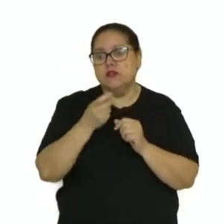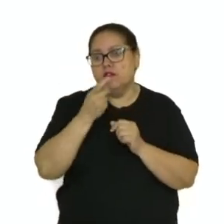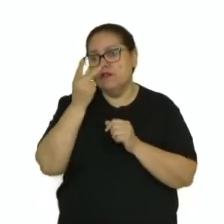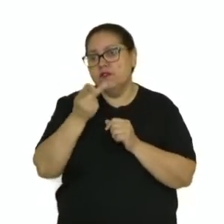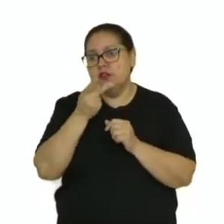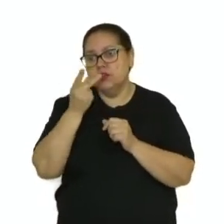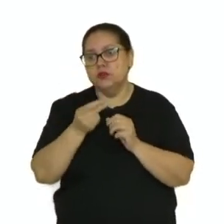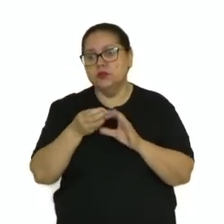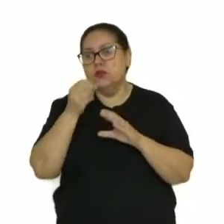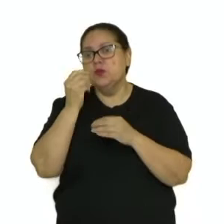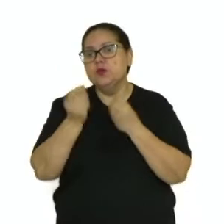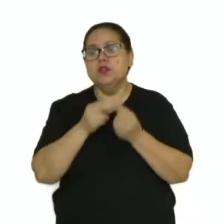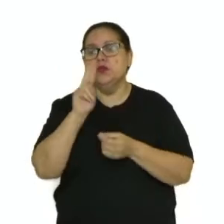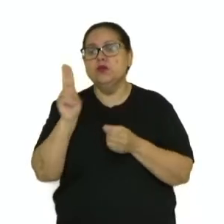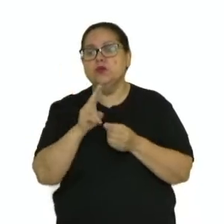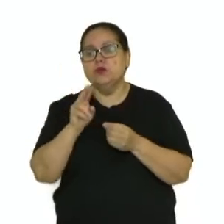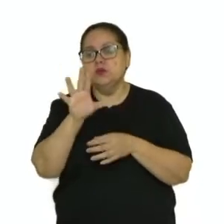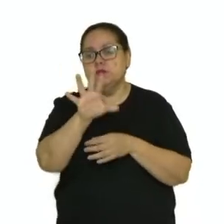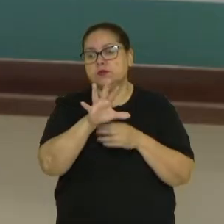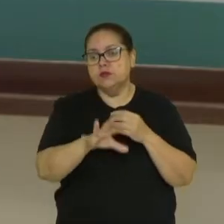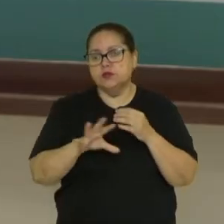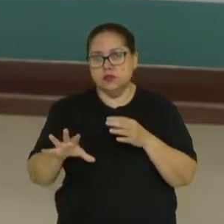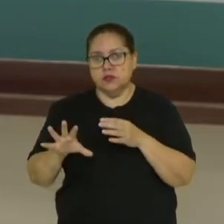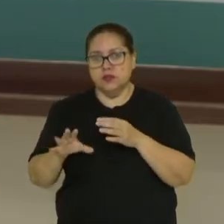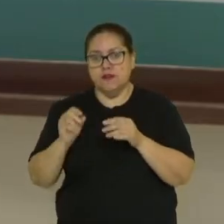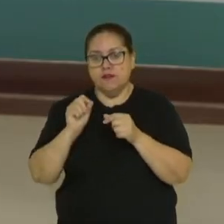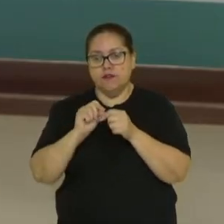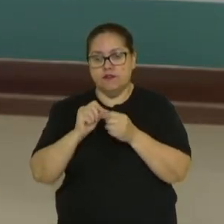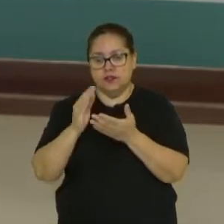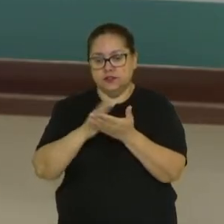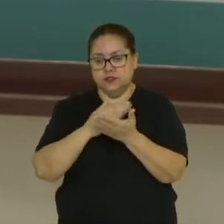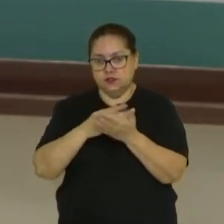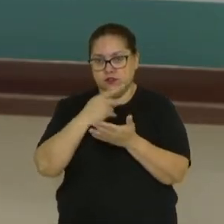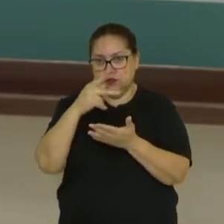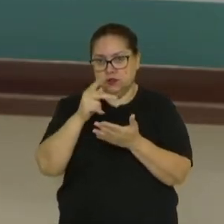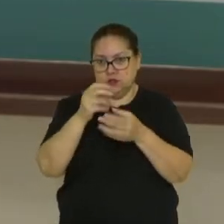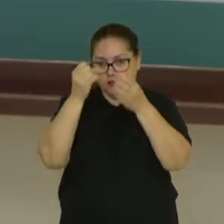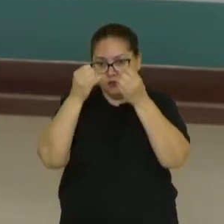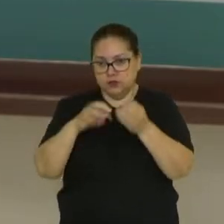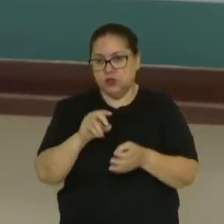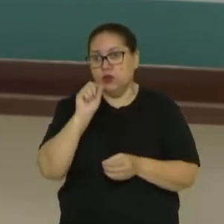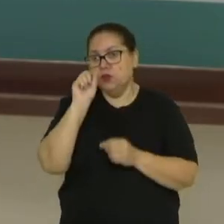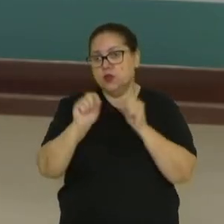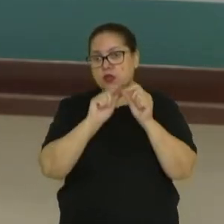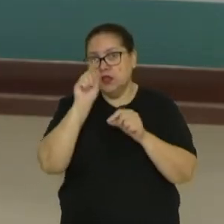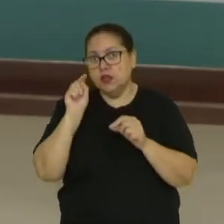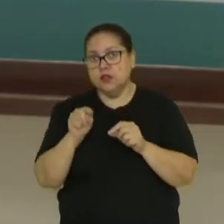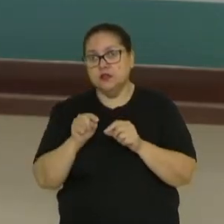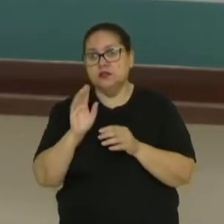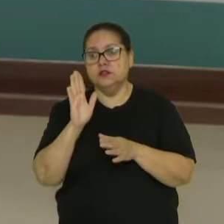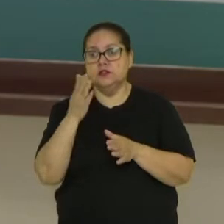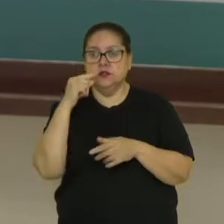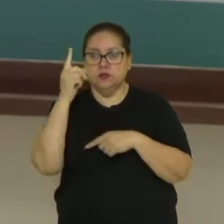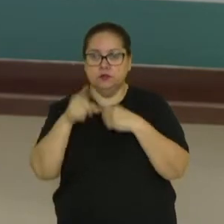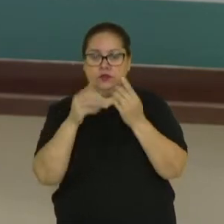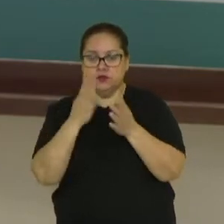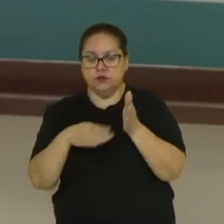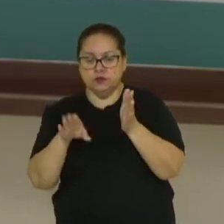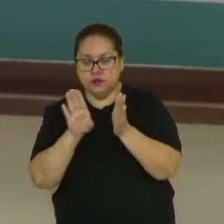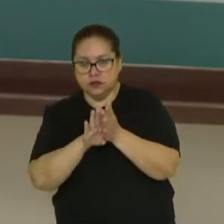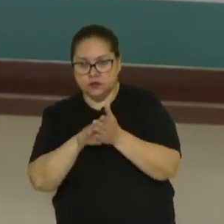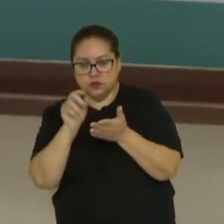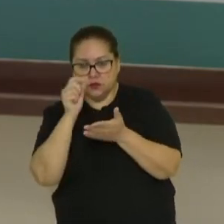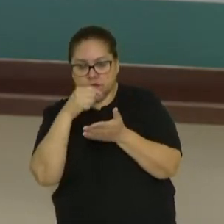os critérios utilizados para regionalizar. Faça isso então no seu caderno, explique o que é regionalização e depois nós voltaremos a seguir com